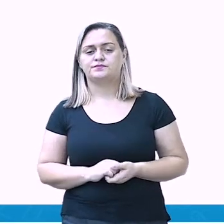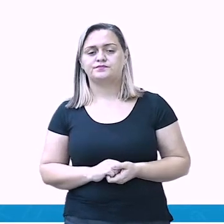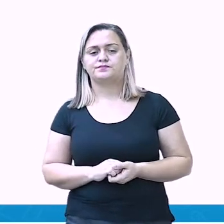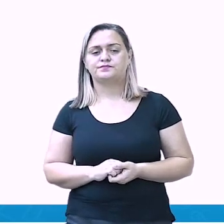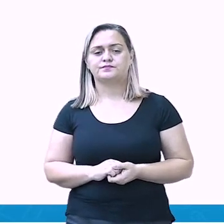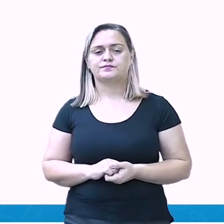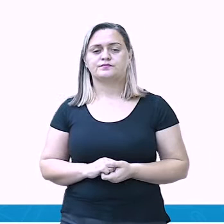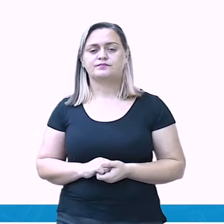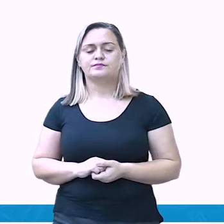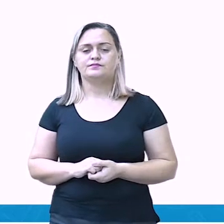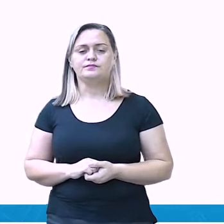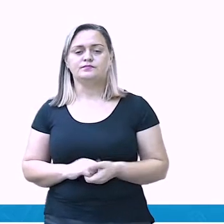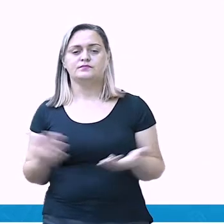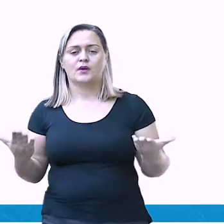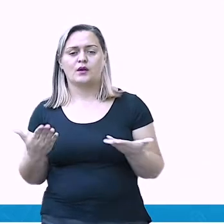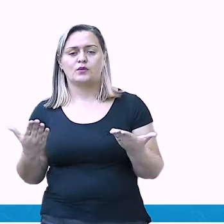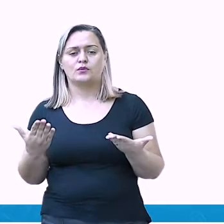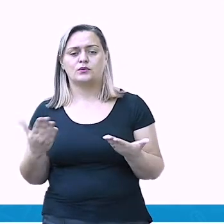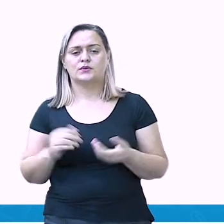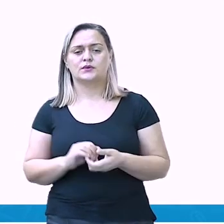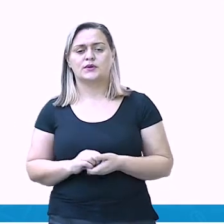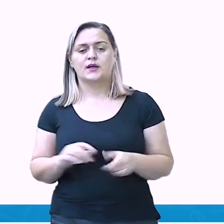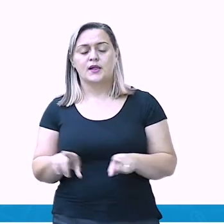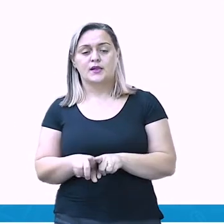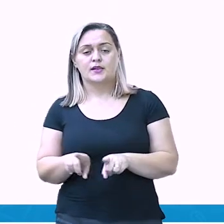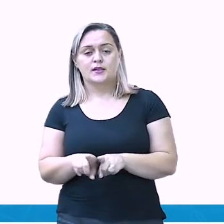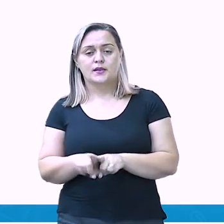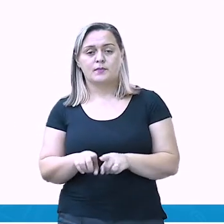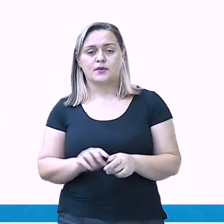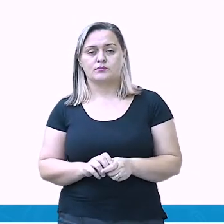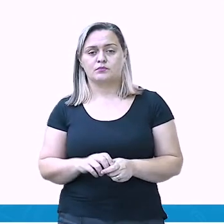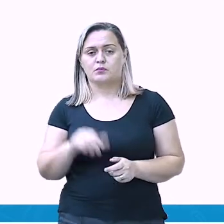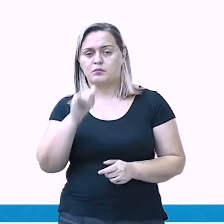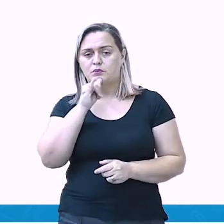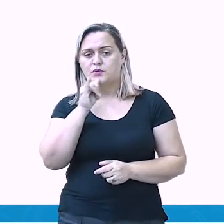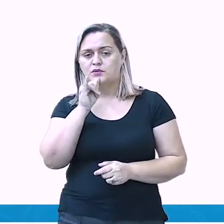de hidrografia. Nós temos o rio,